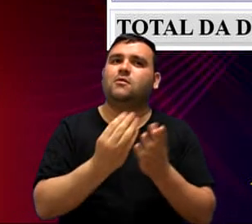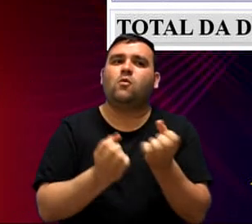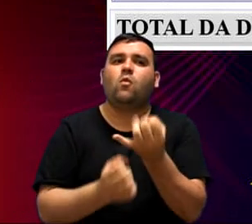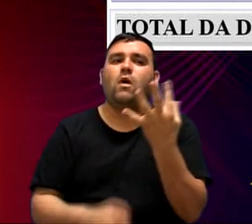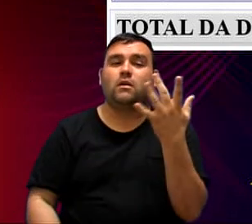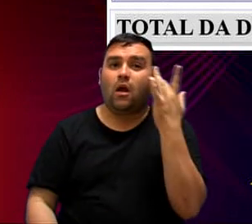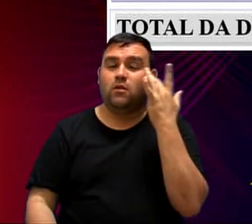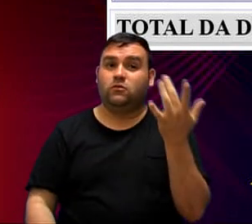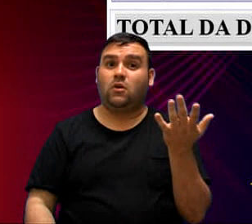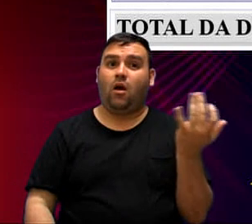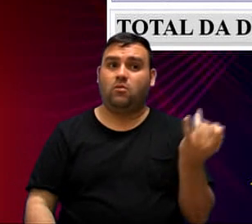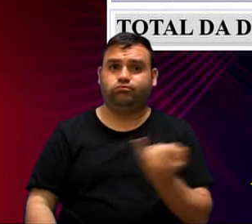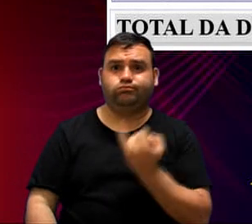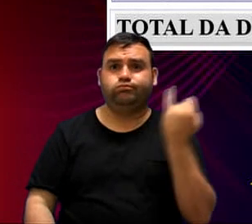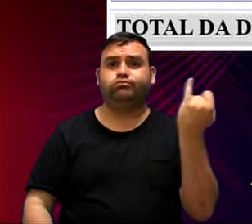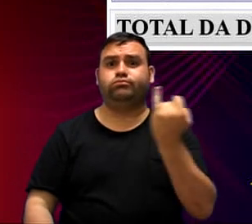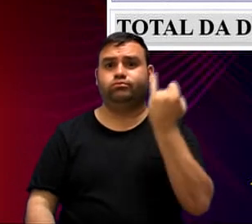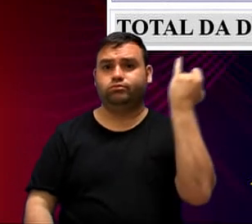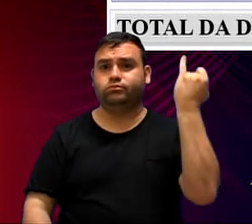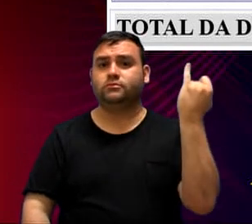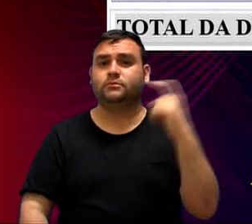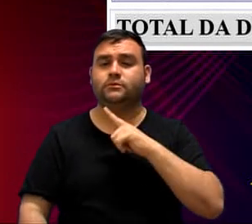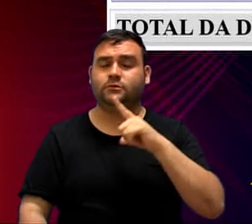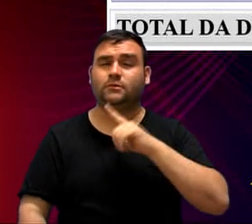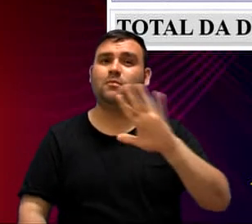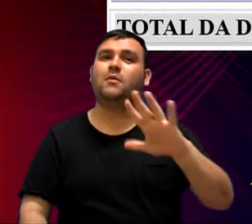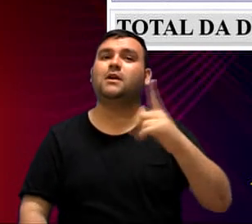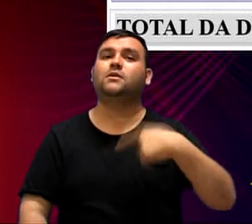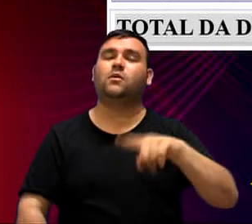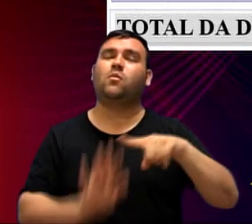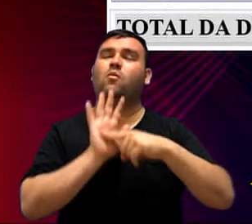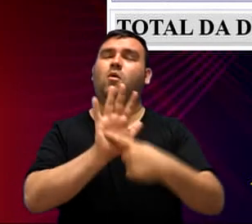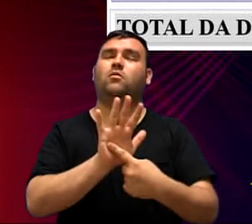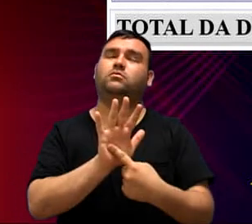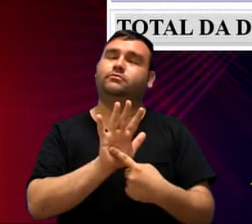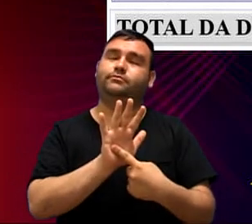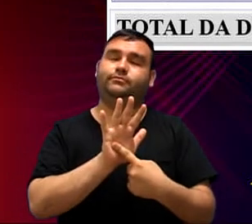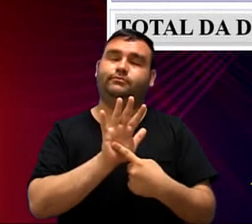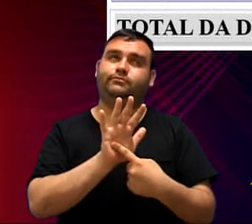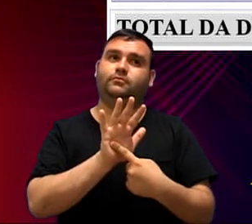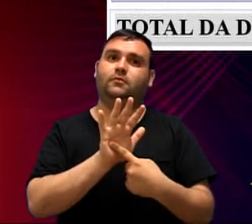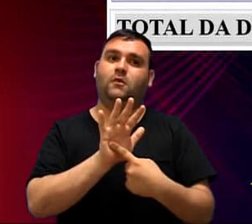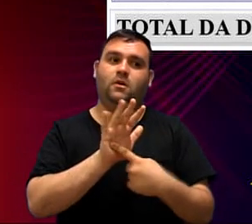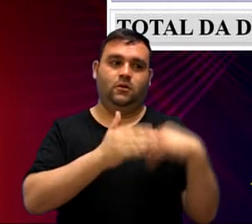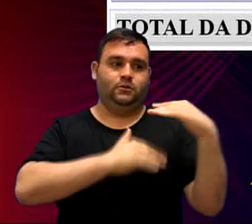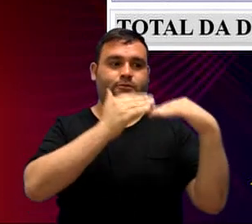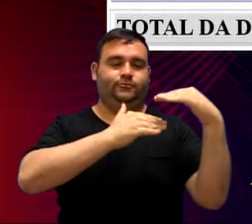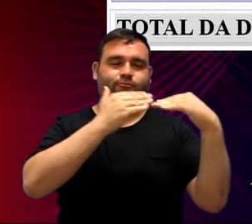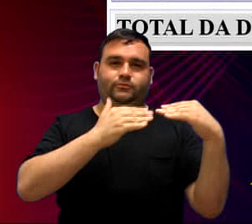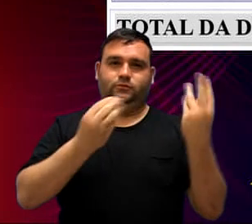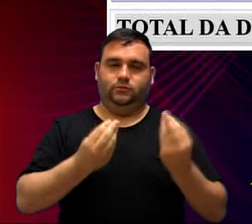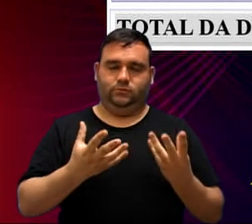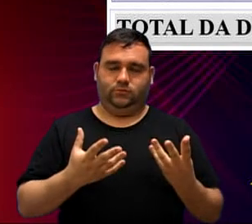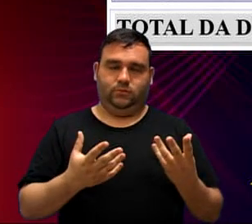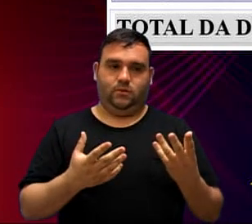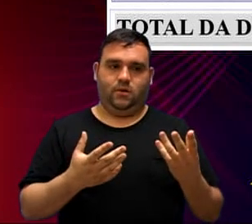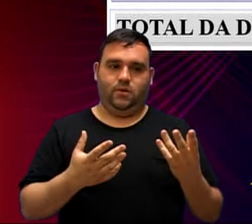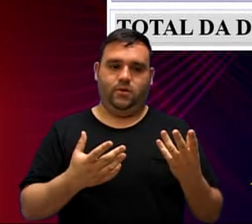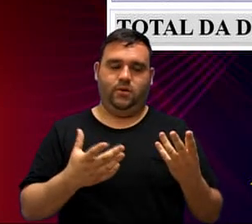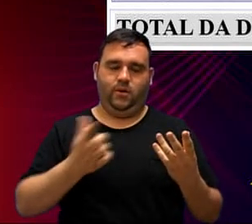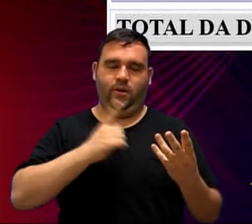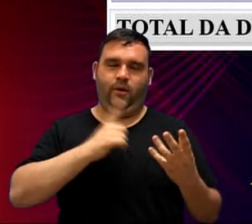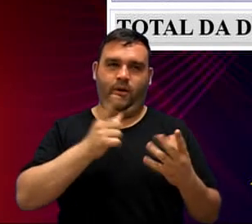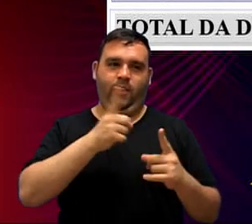cidade. Eu acho isso daqui imprescindível. Então, mas isso a gente apresentou essa evolução na